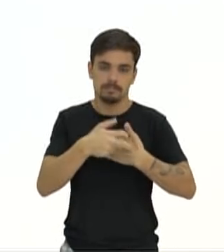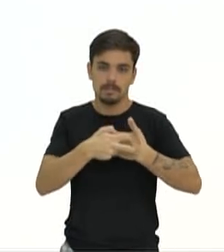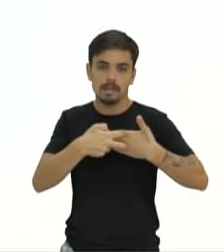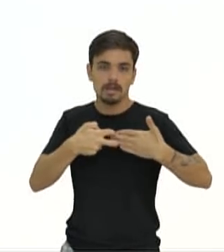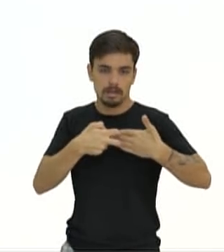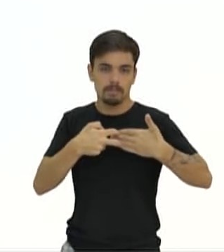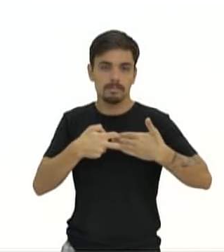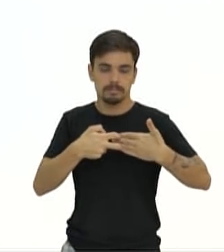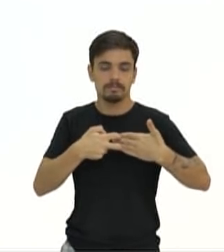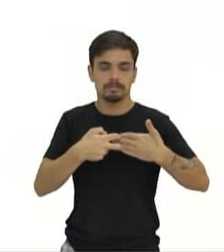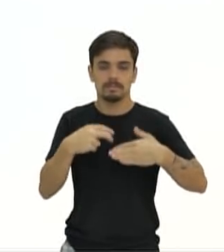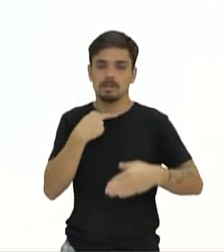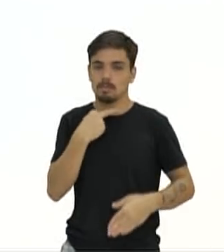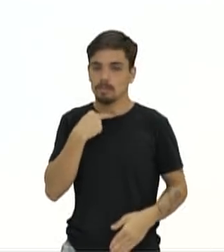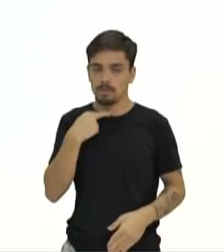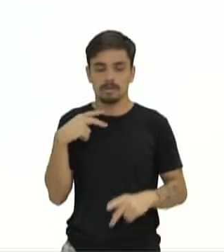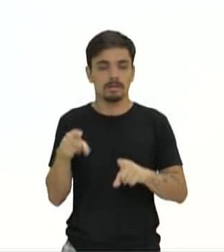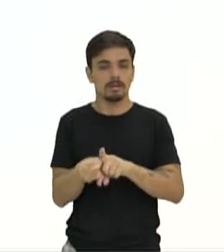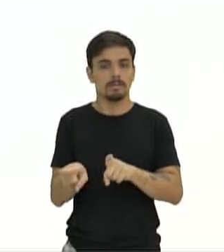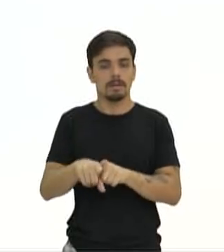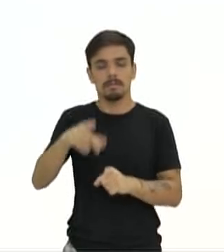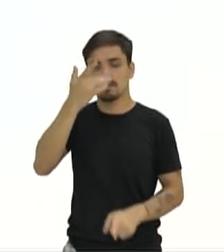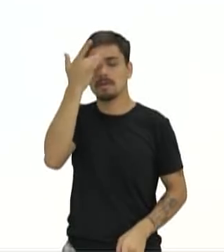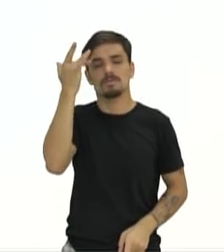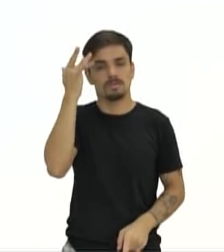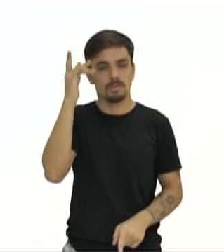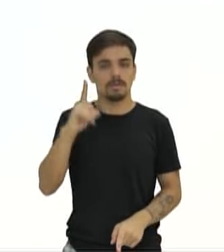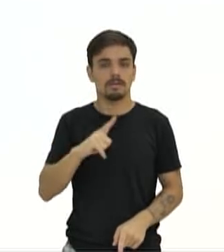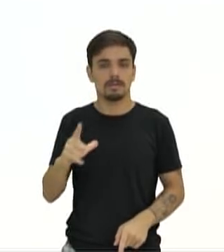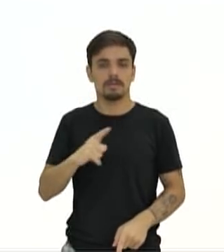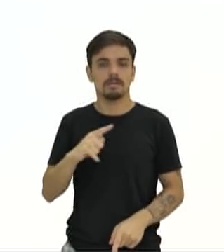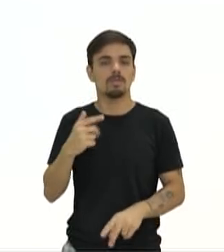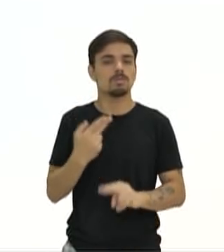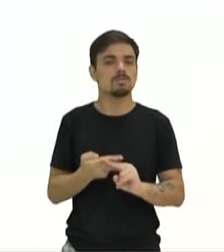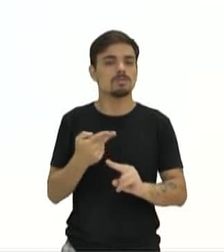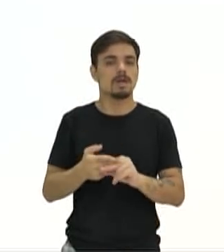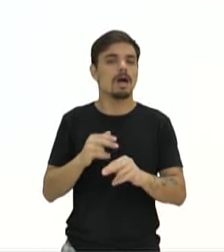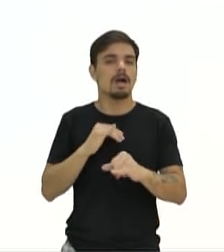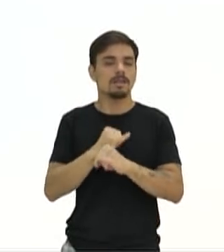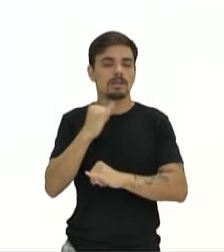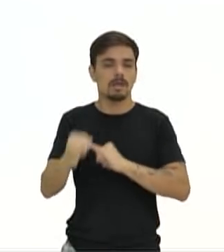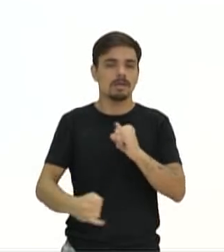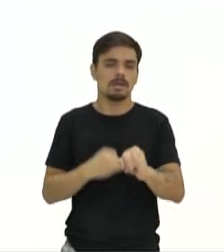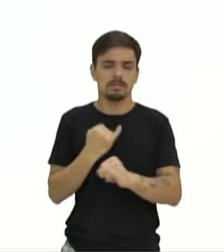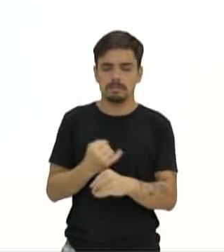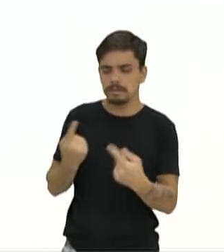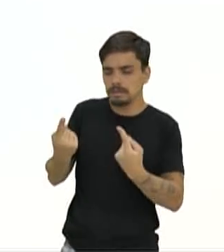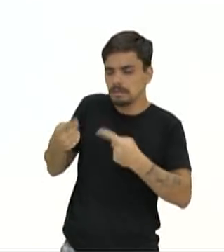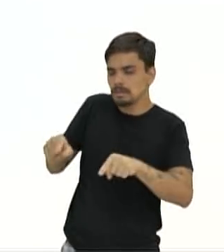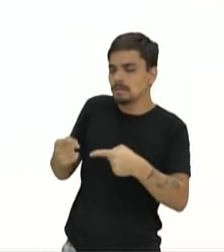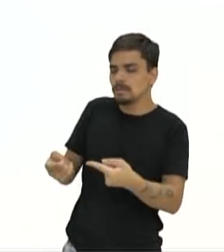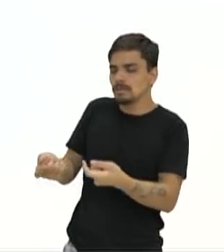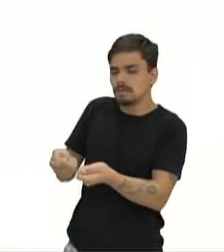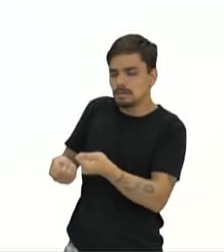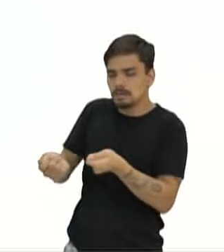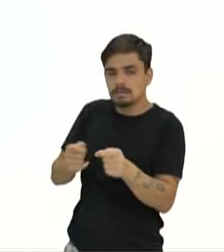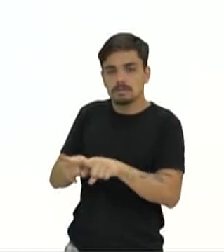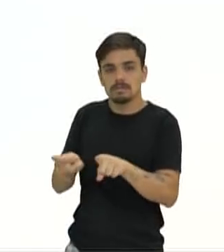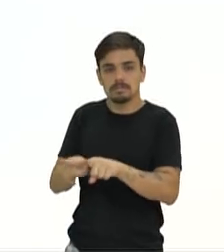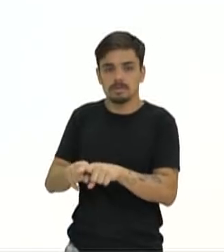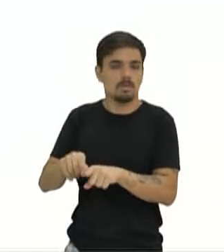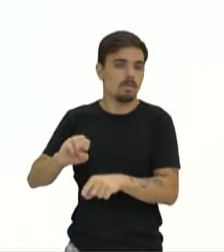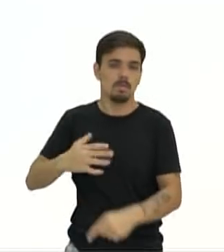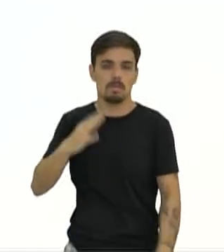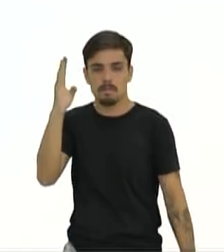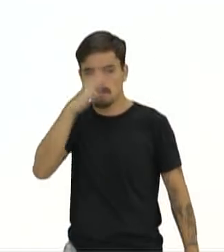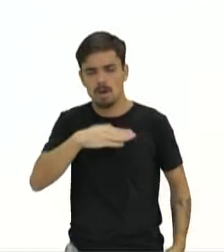limites. Sempre que um indivíduo tentar usar a rede para chantagear, extorquir, ameaçar ou qualquer outro propósito